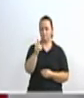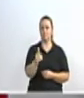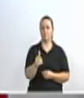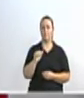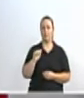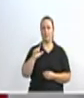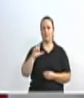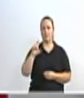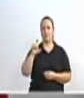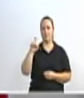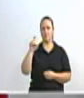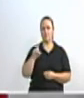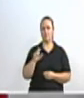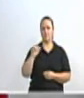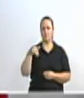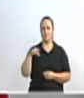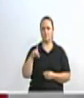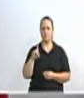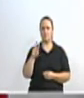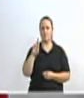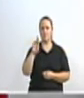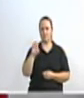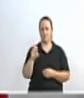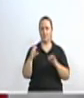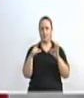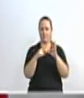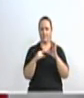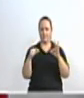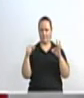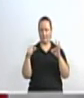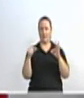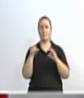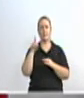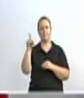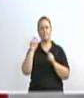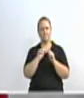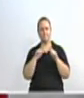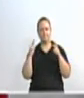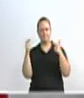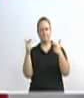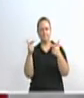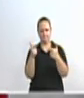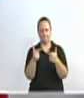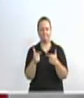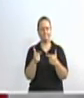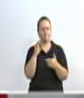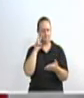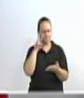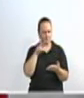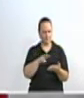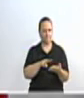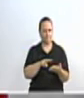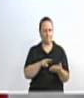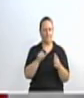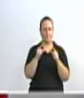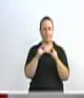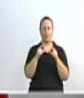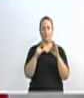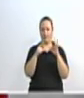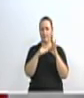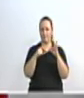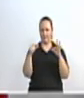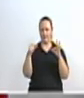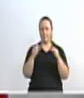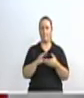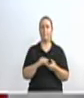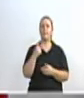sua fala da FAEMA, que na Assembleia Legislativa, lá em... Deixa eu só achar aqui. Em 2013, né, quando